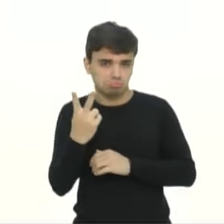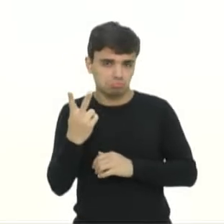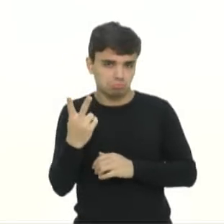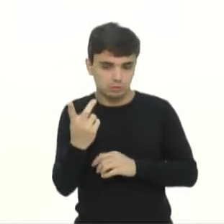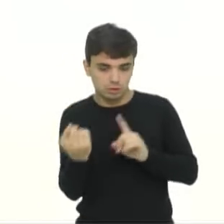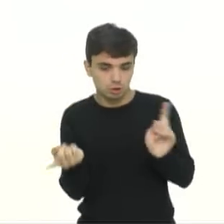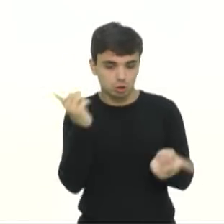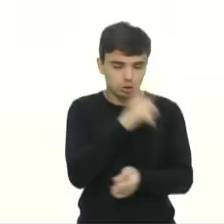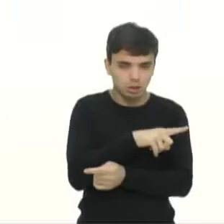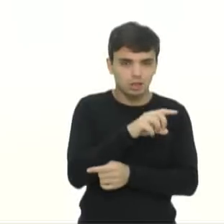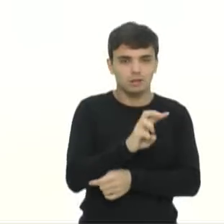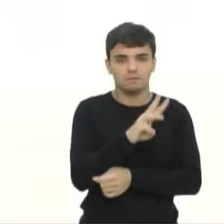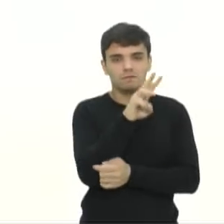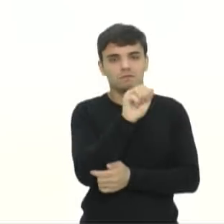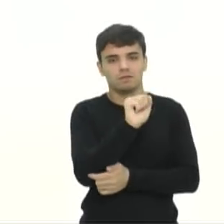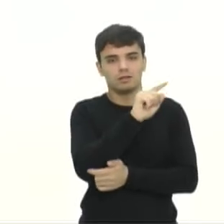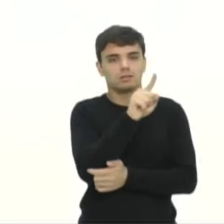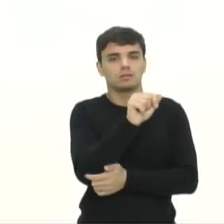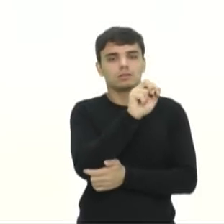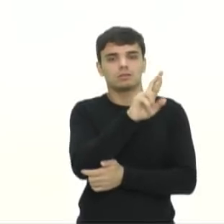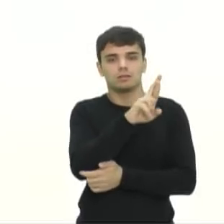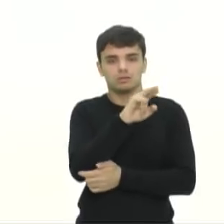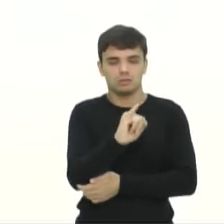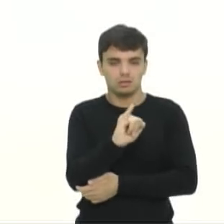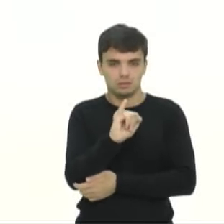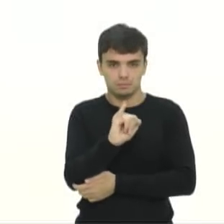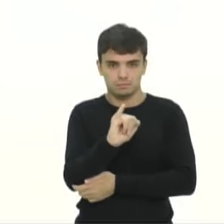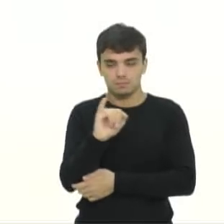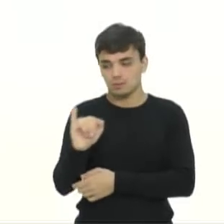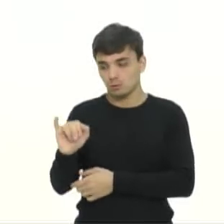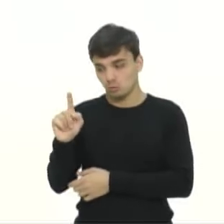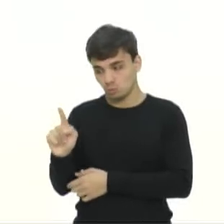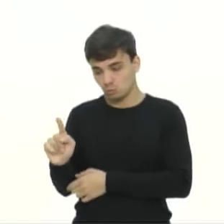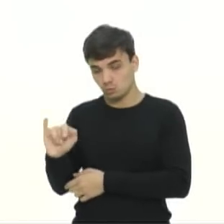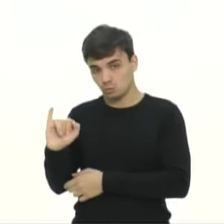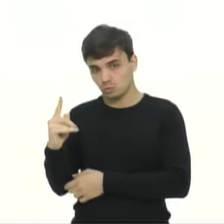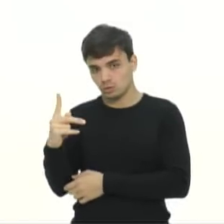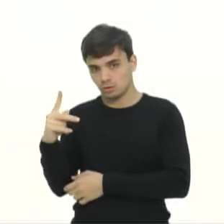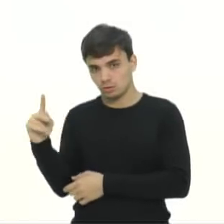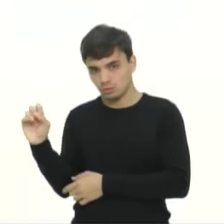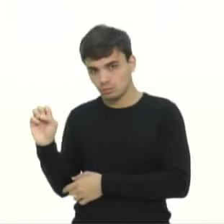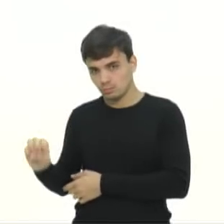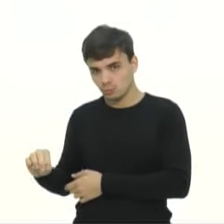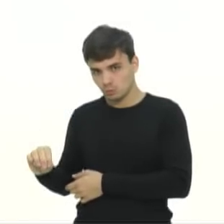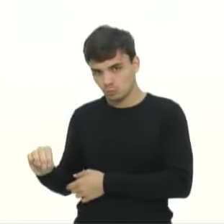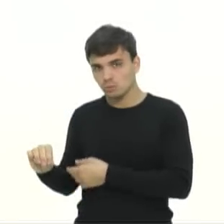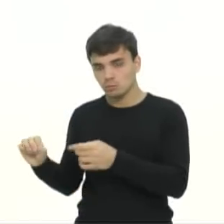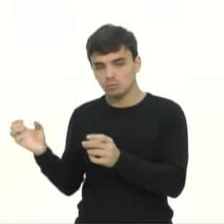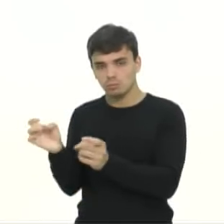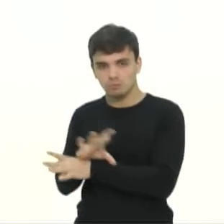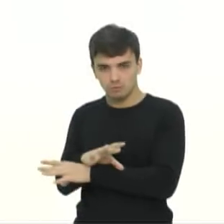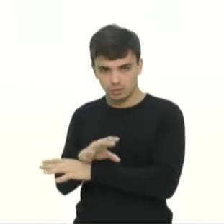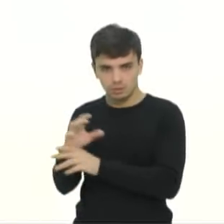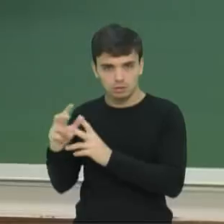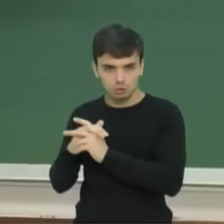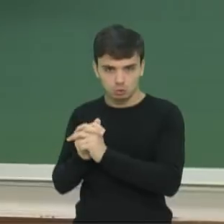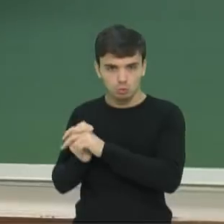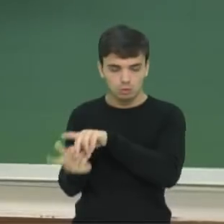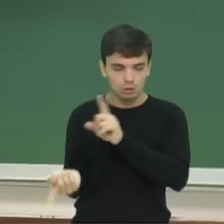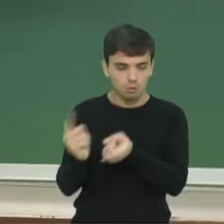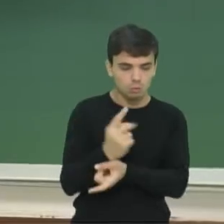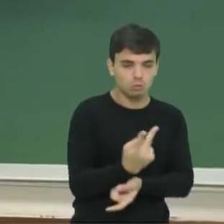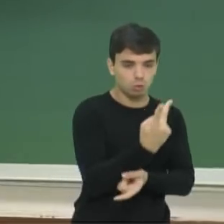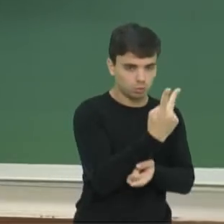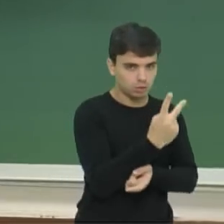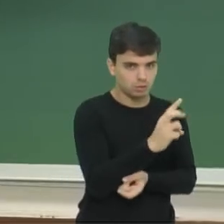um Vasari. Um Ippon encerra a luta e dois Vasaris encerram a luta. Né? Então, essas aqui são as